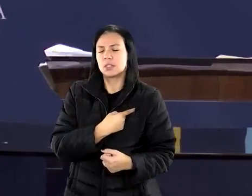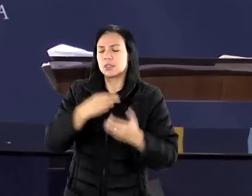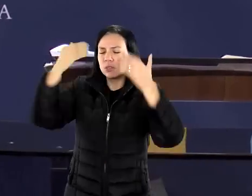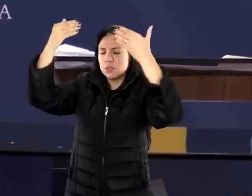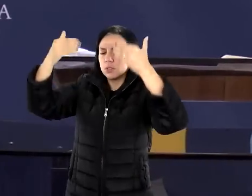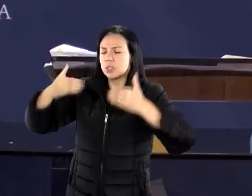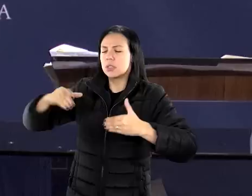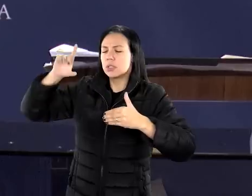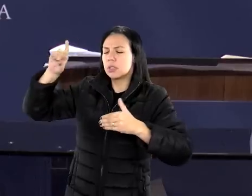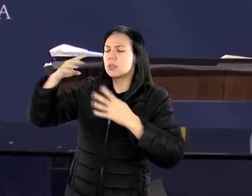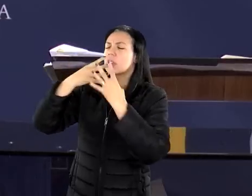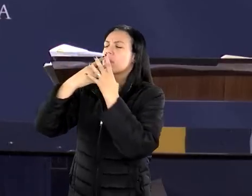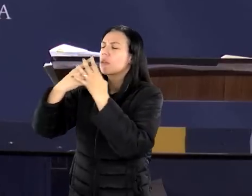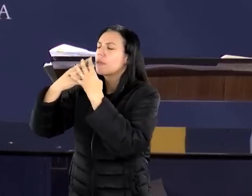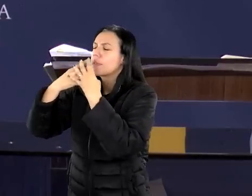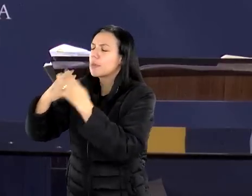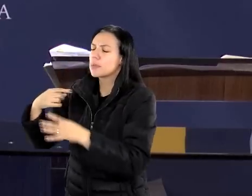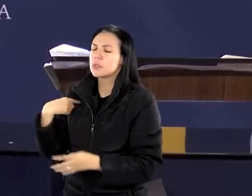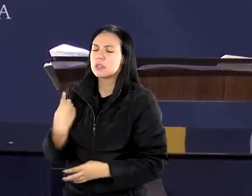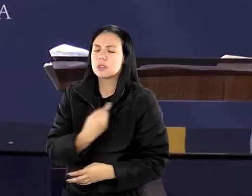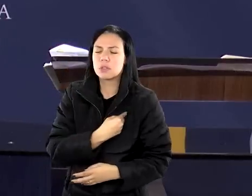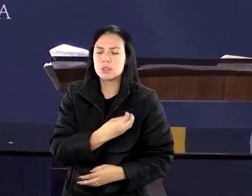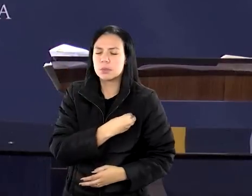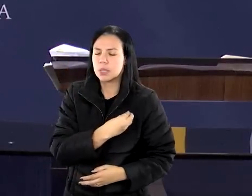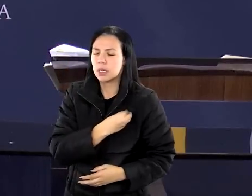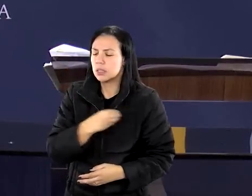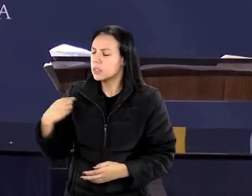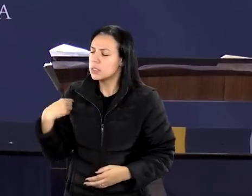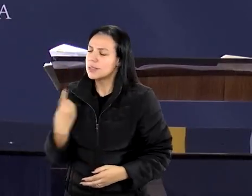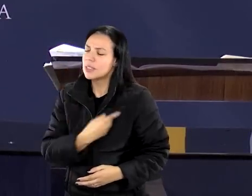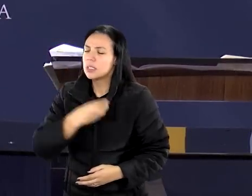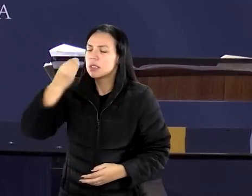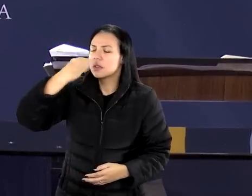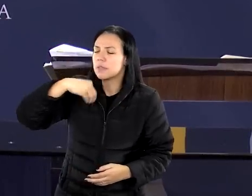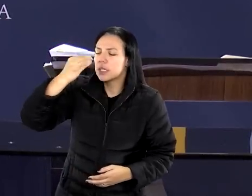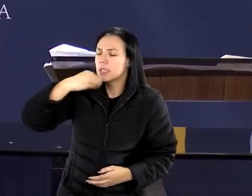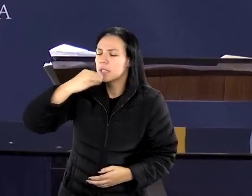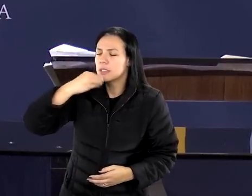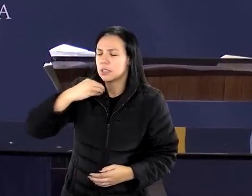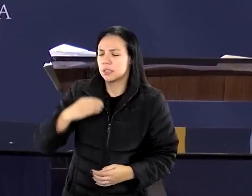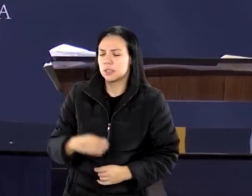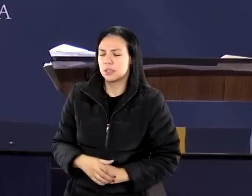Confessamos a Ti os nossos pecados, os nossos erros, as nossas fraquezas.